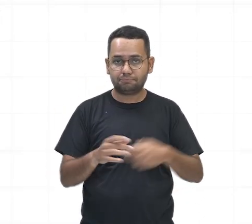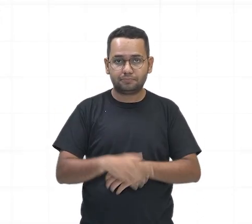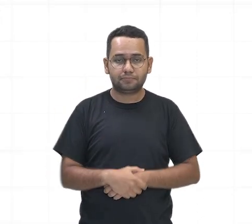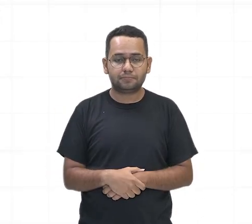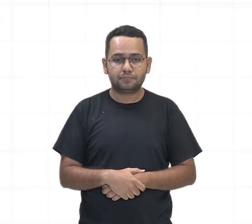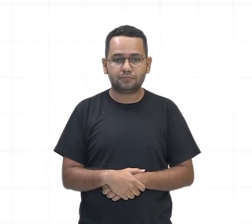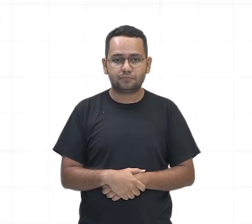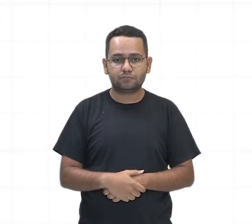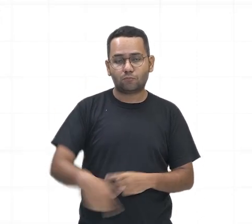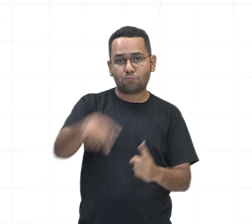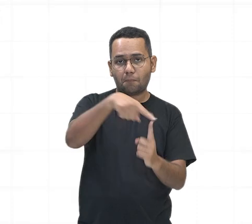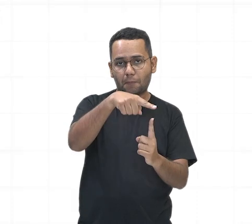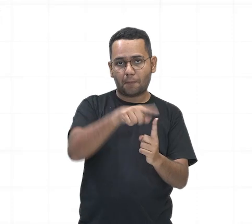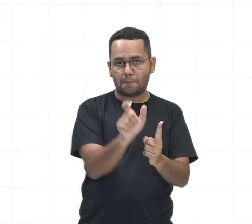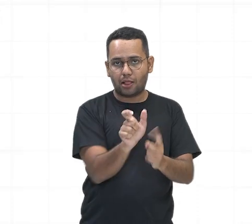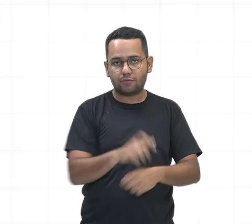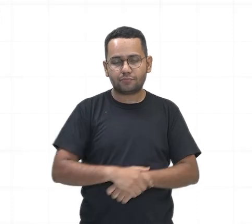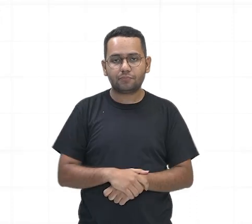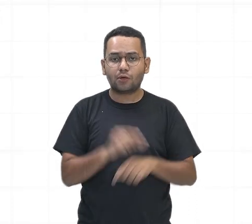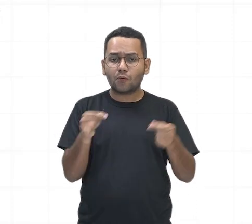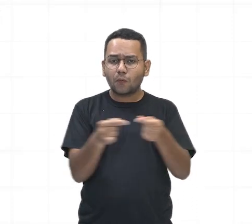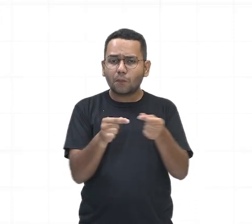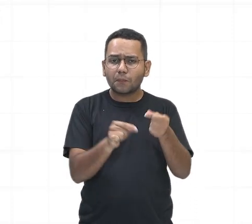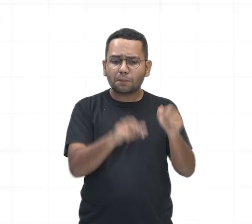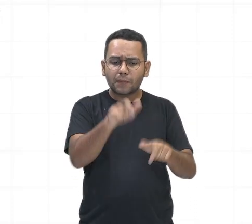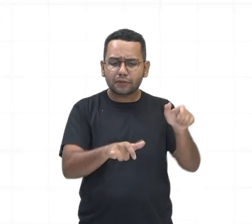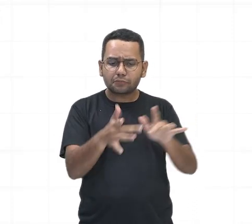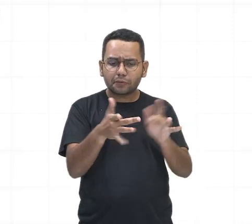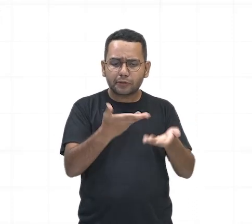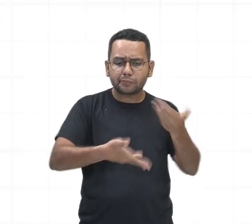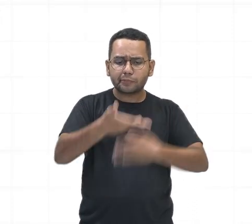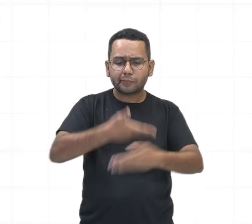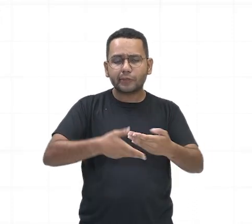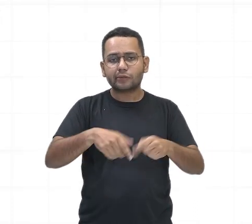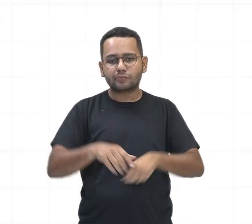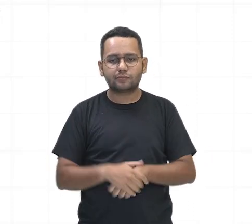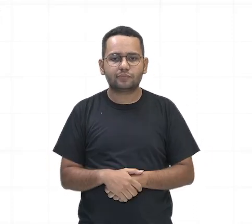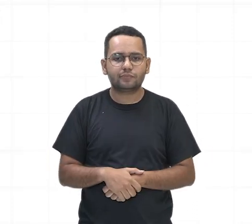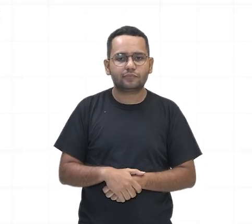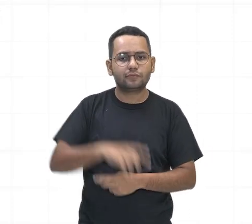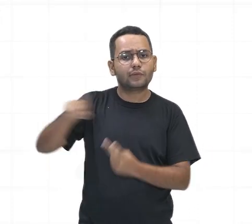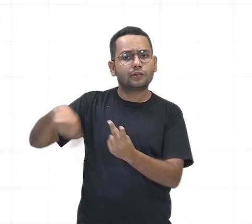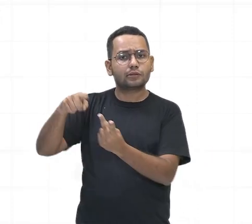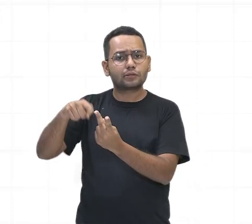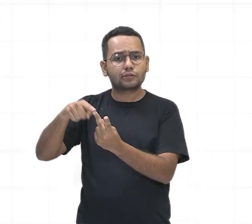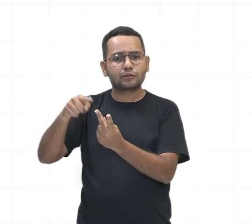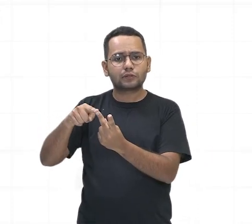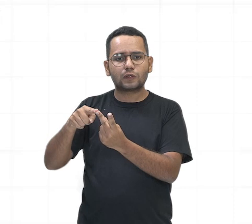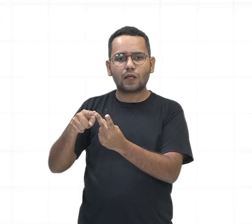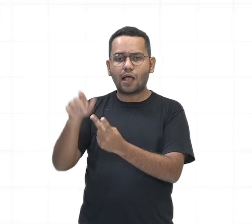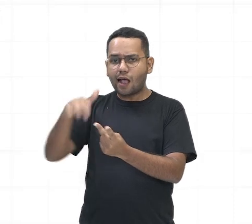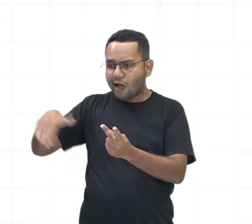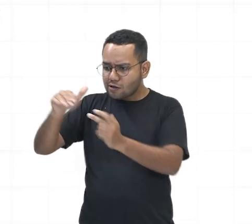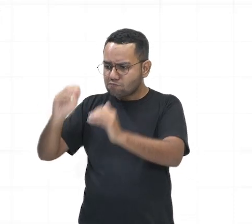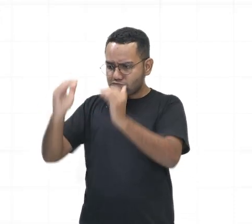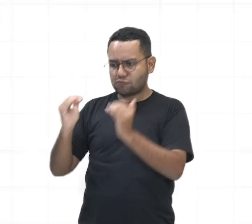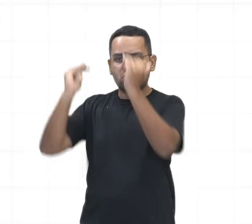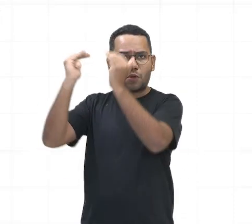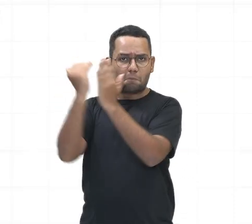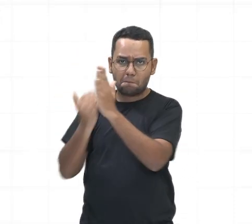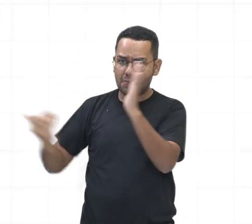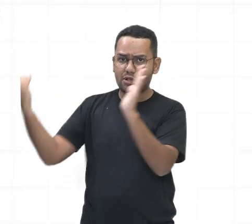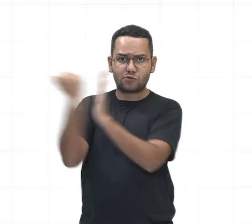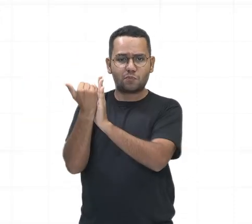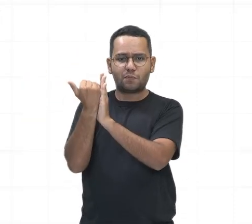transcendência. Imanência, material e físico, e transcendência, espiritual, além